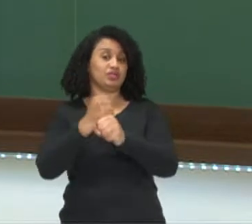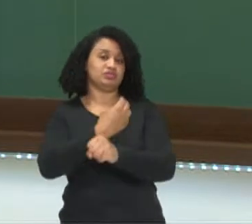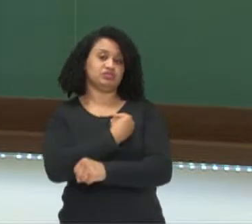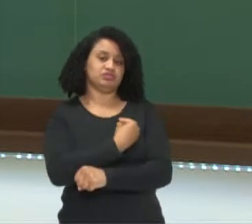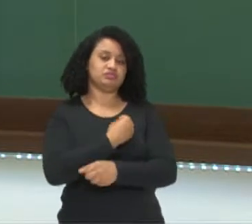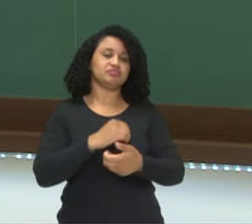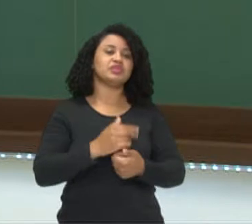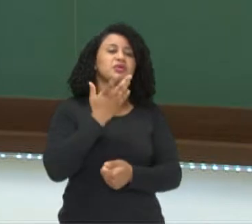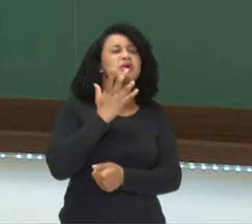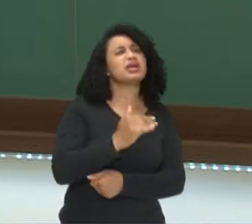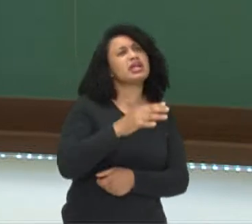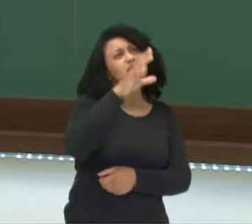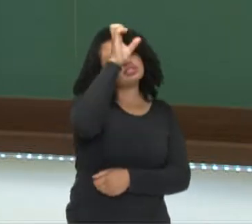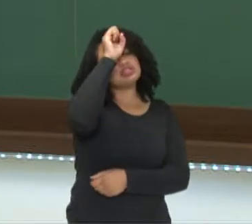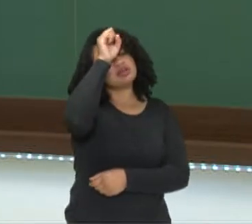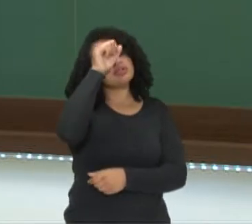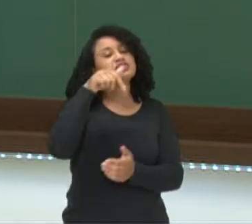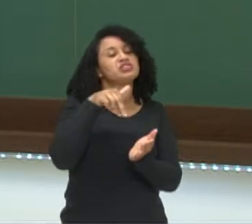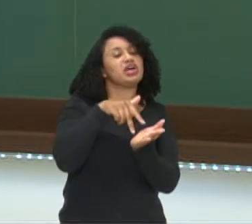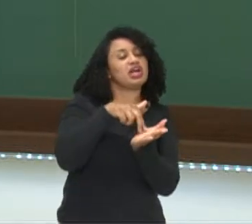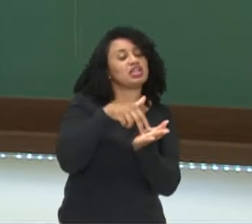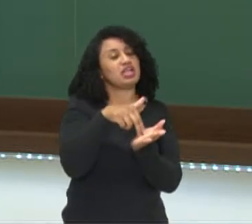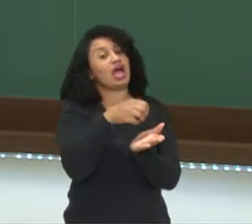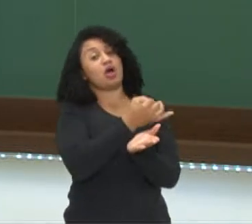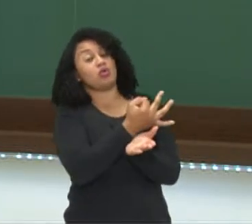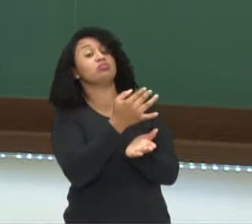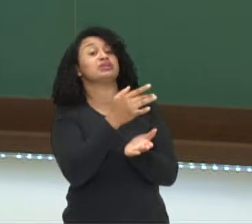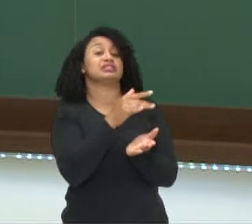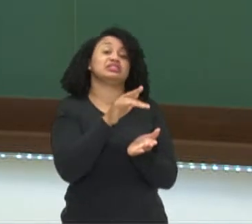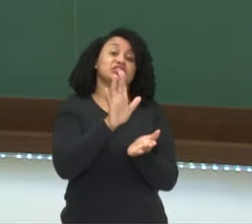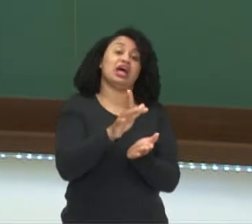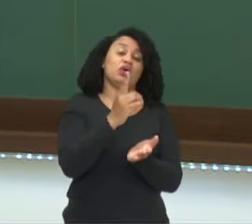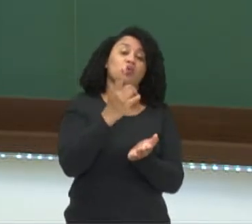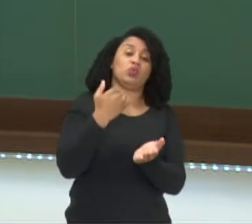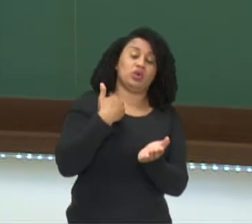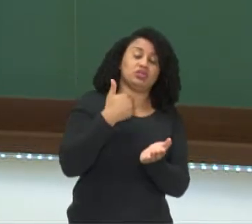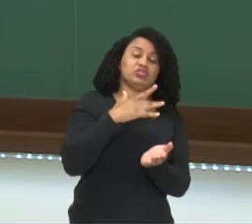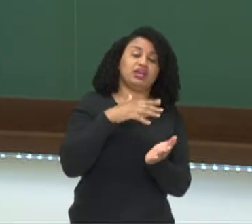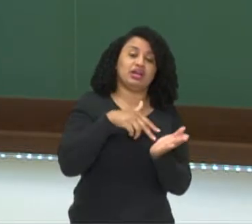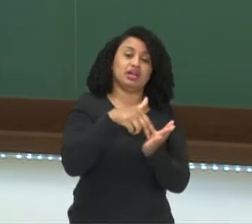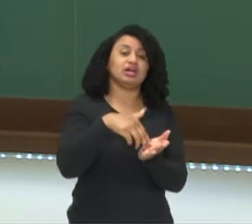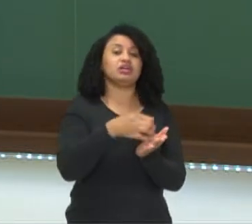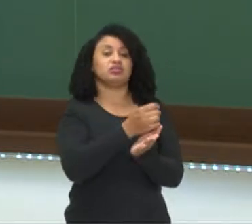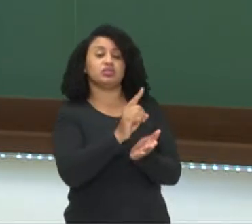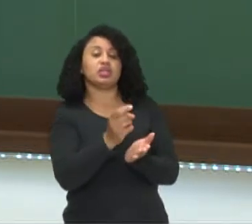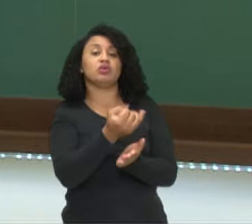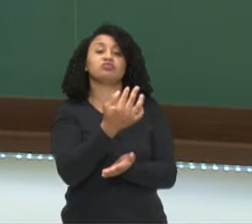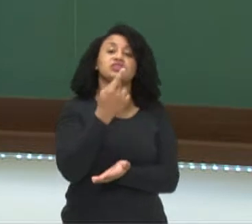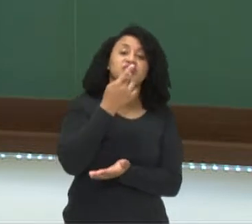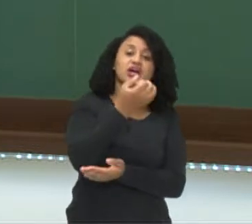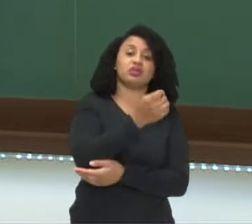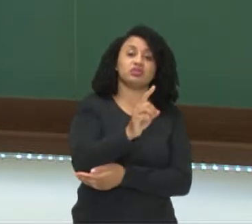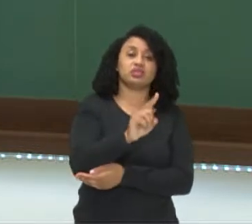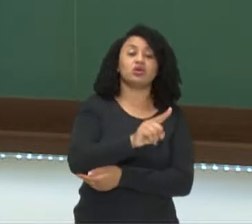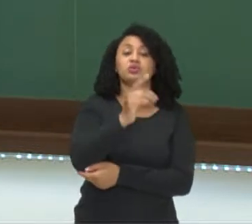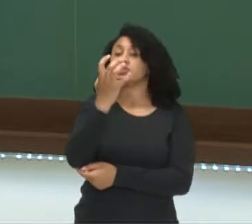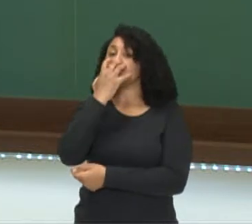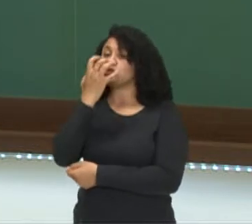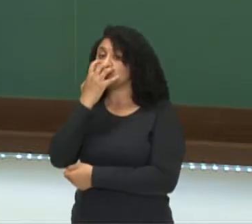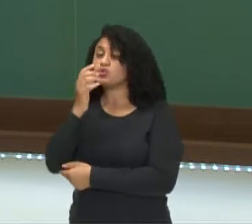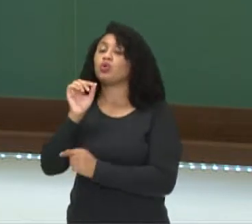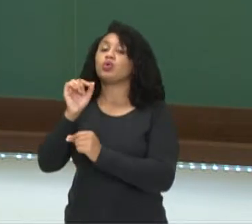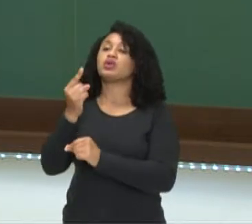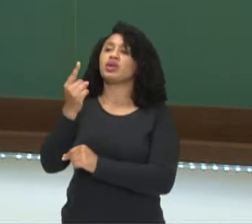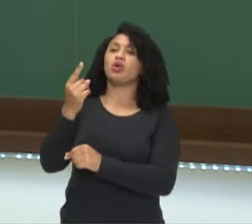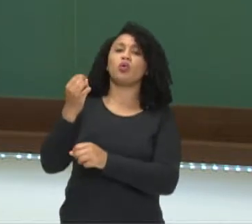ela aprende mais ou menos a andar, algumas andam, outras não, né? Algumas falam, outras não. Já os cães, o amadurecimento deles no